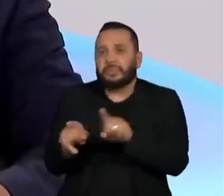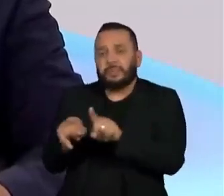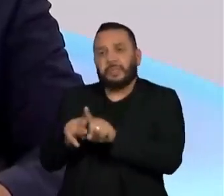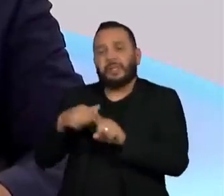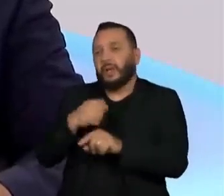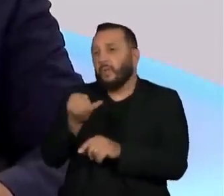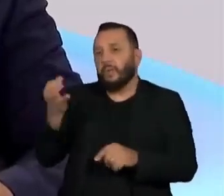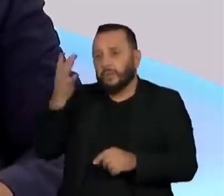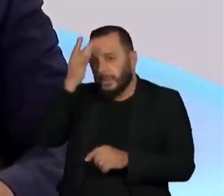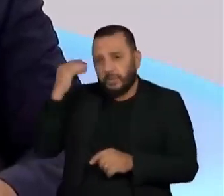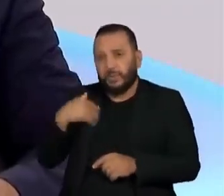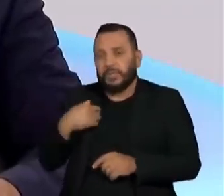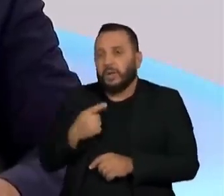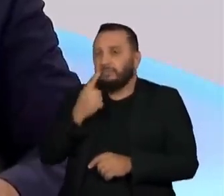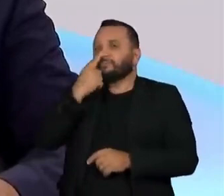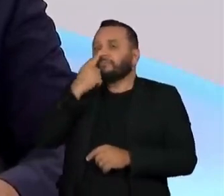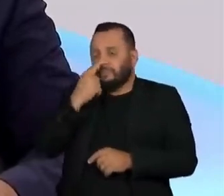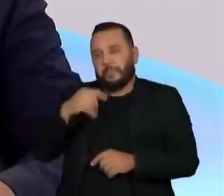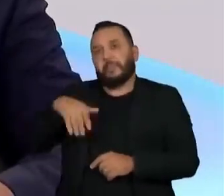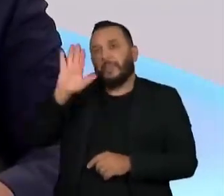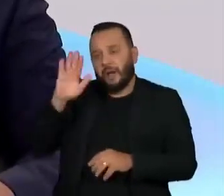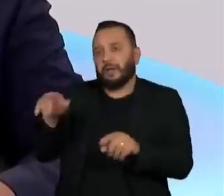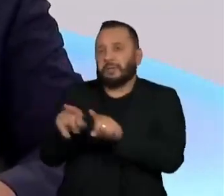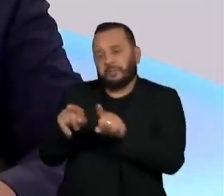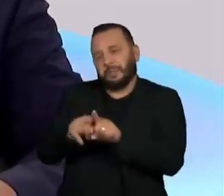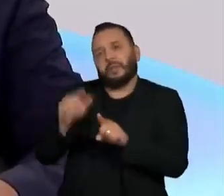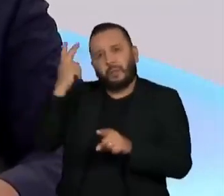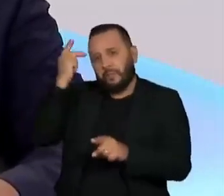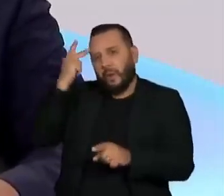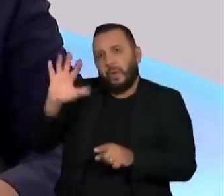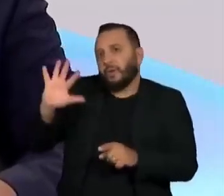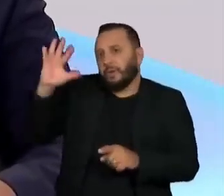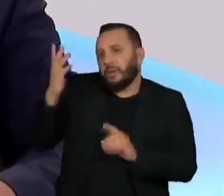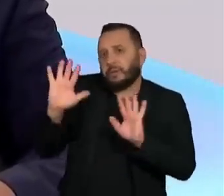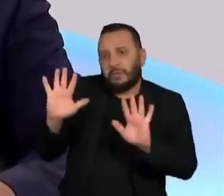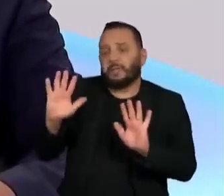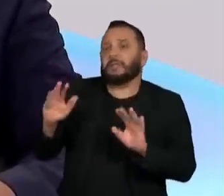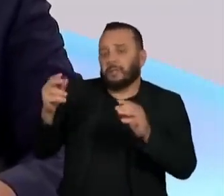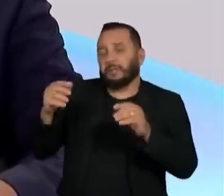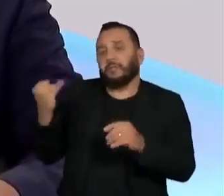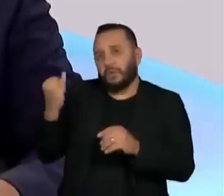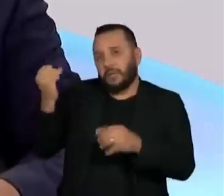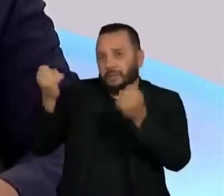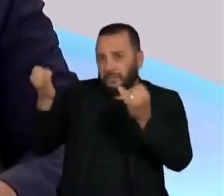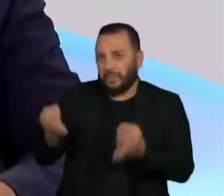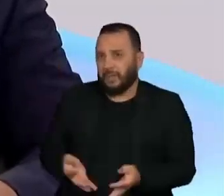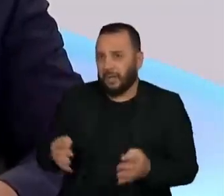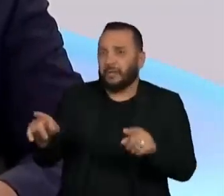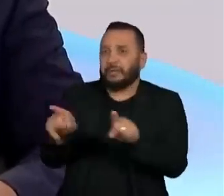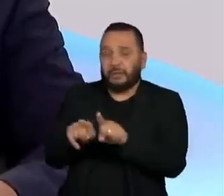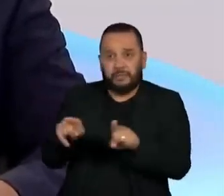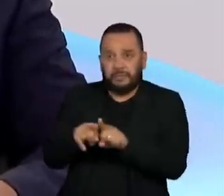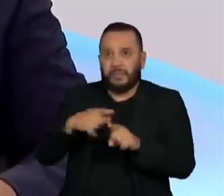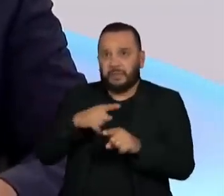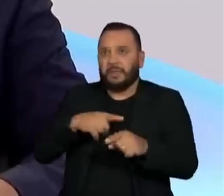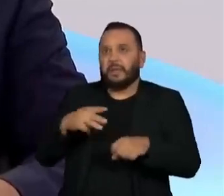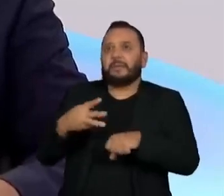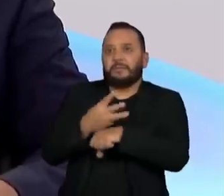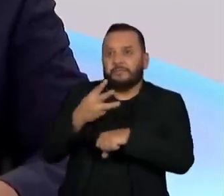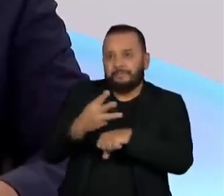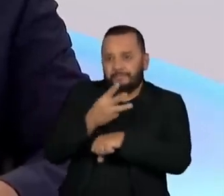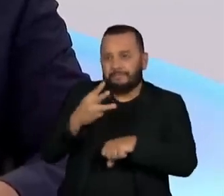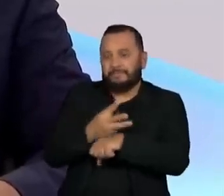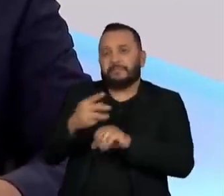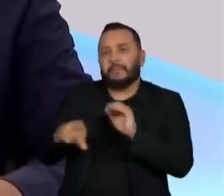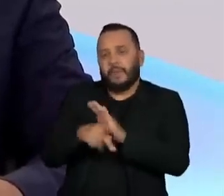com frequência isso é normal acontece eu entendo o questionamento mas que é muito importante colocar em relação ao chat de ministros eu tinha uma função